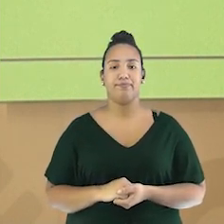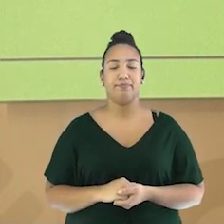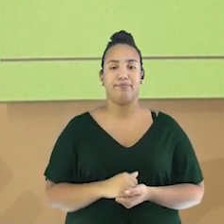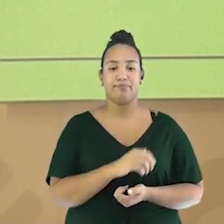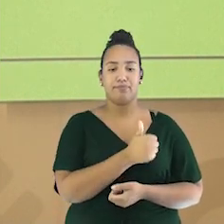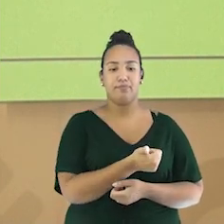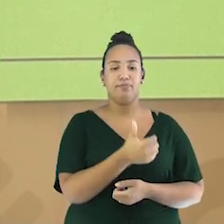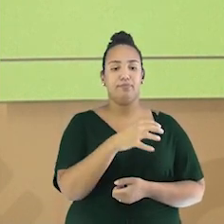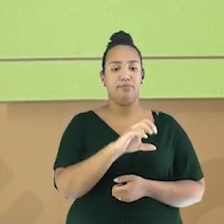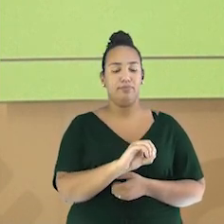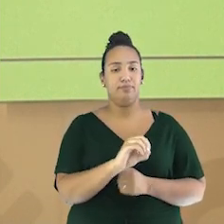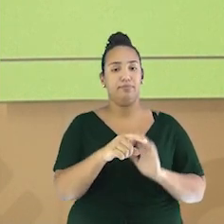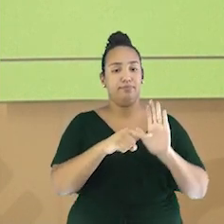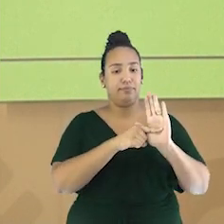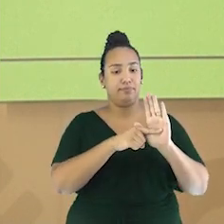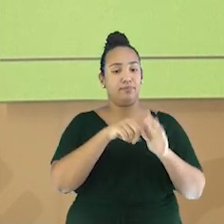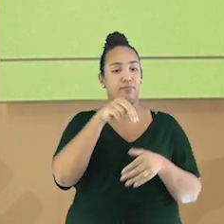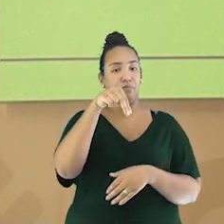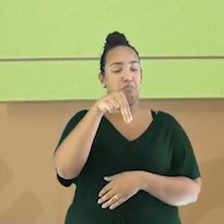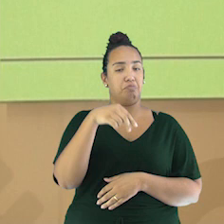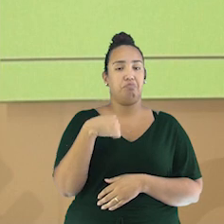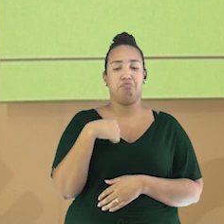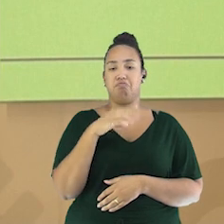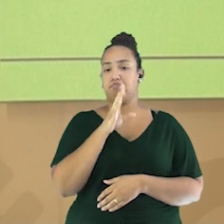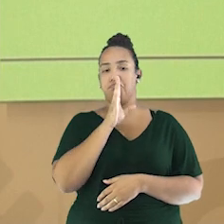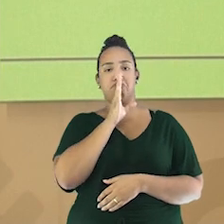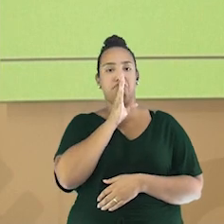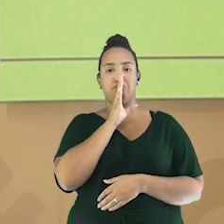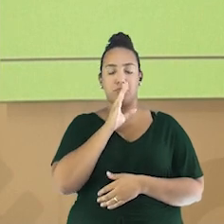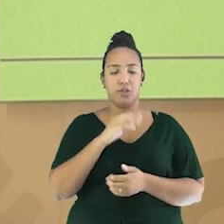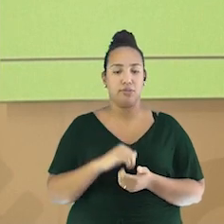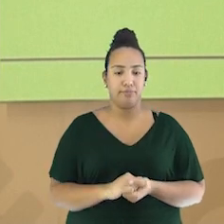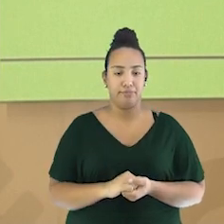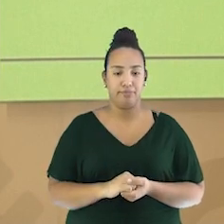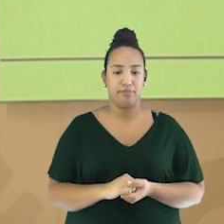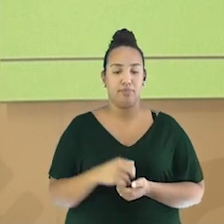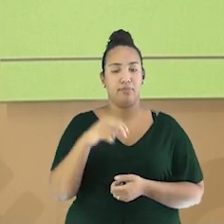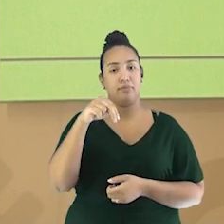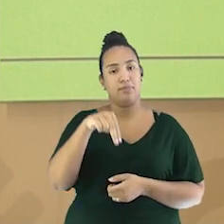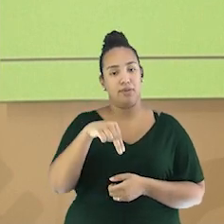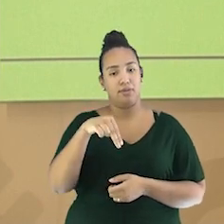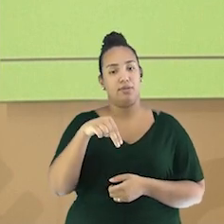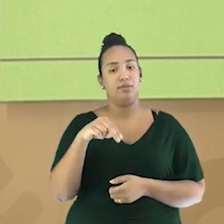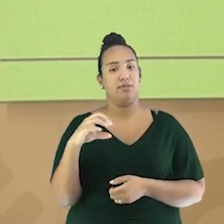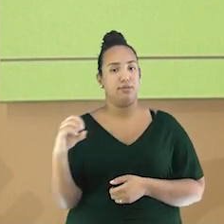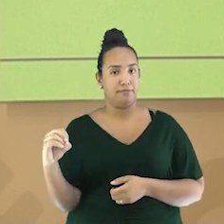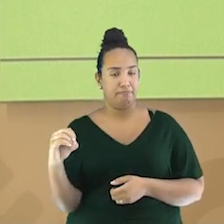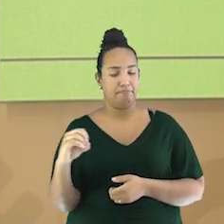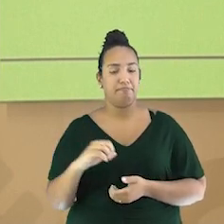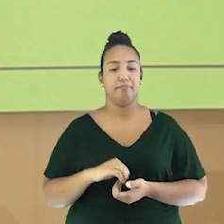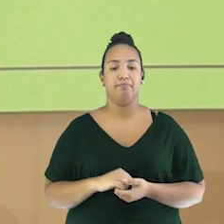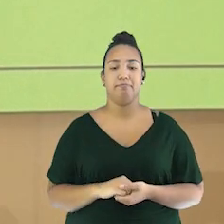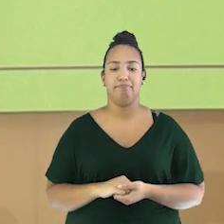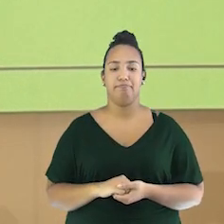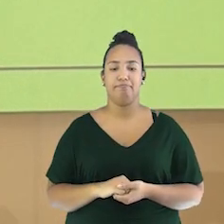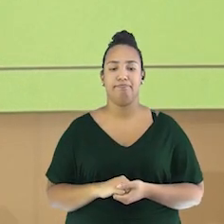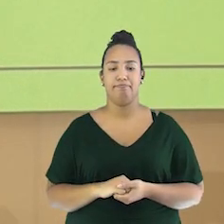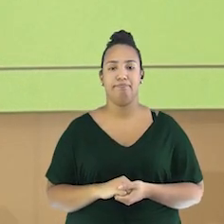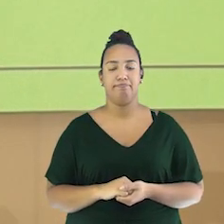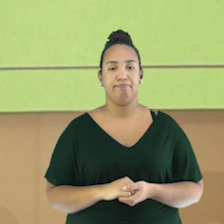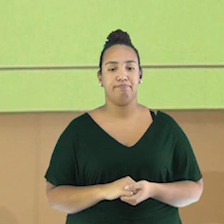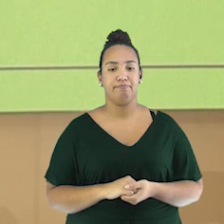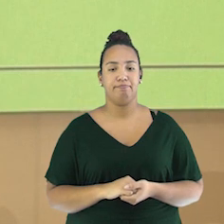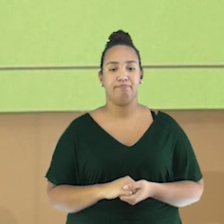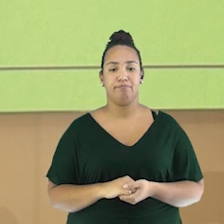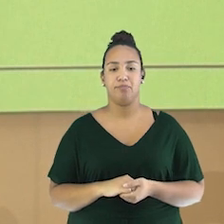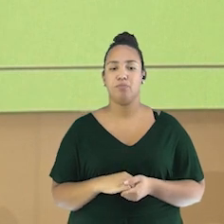10 elevado a um número desconhecido, a menos n, vai resultar em quê? Em n zeros. Por que